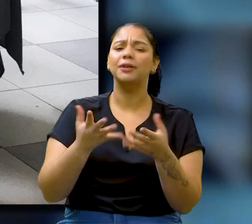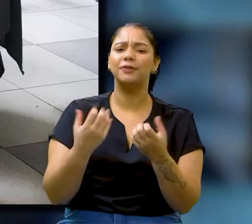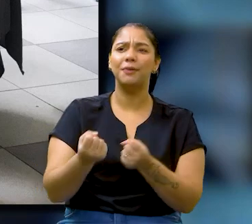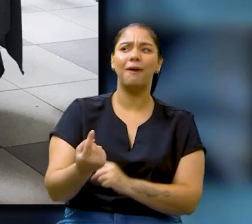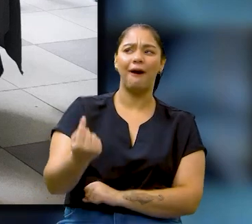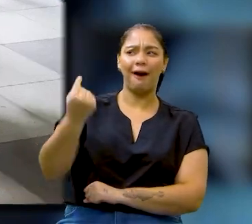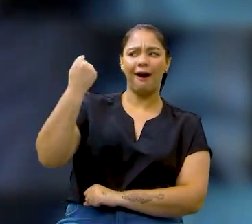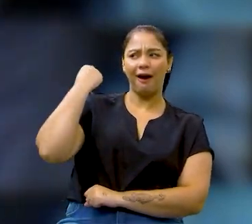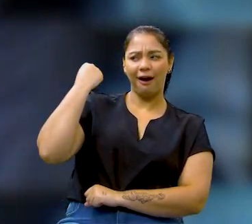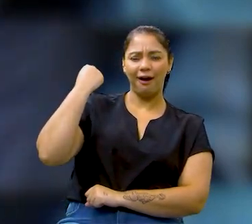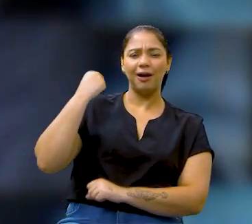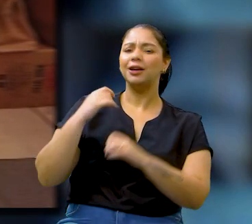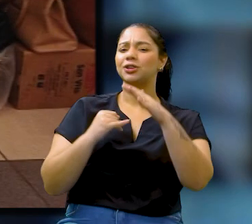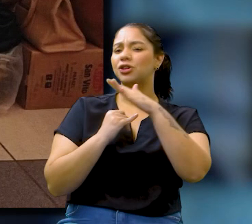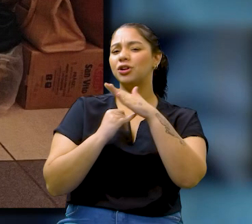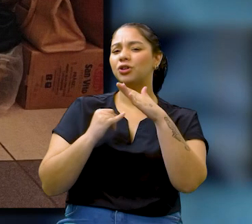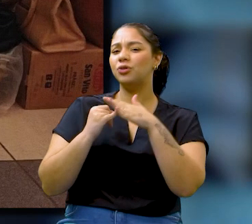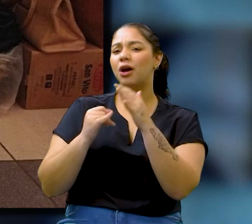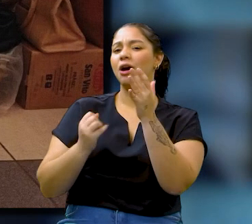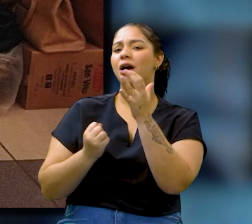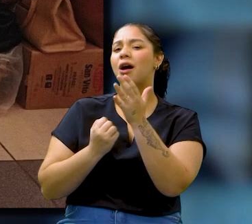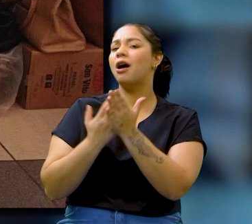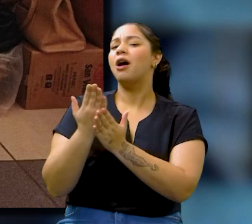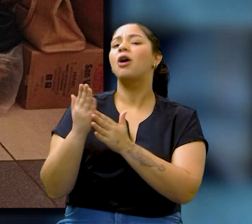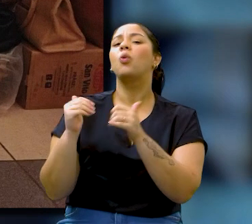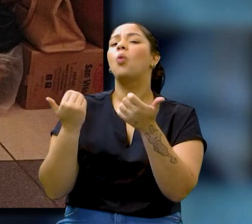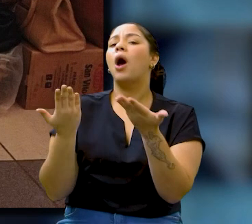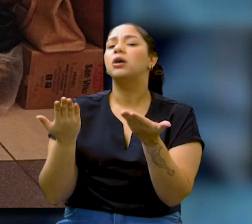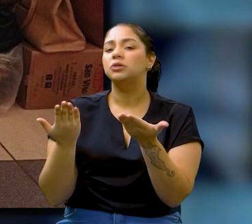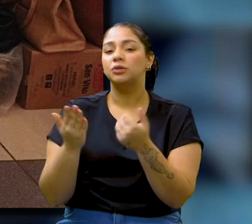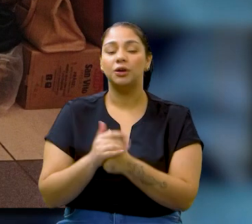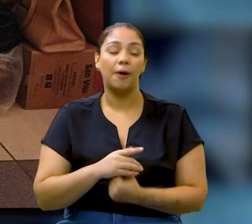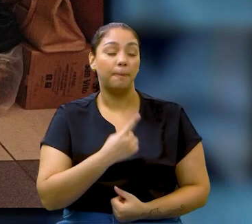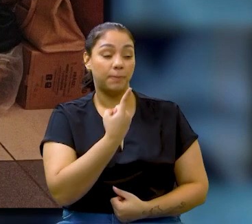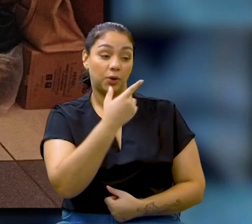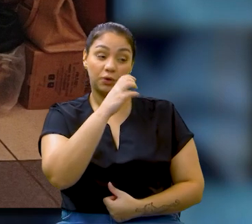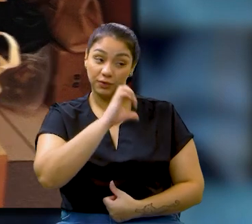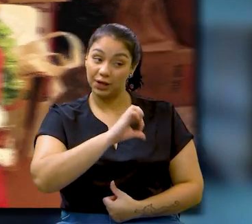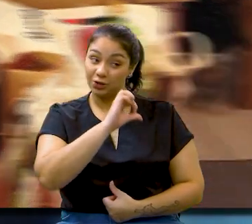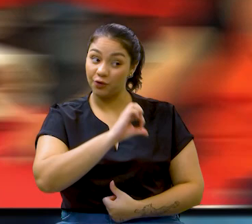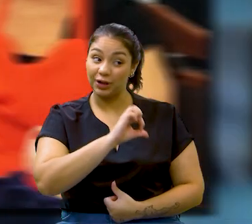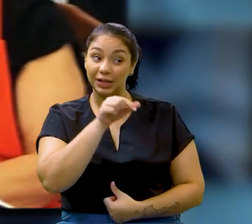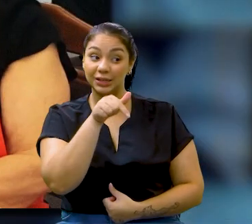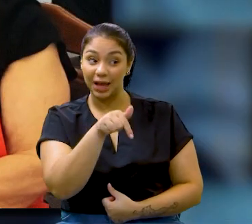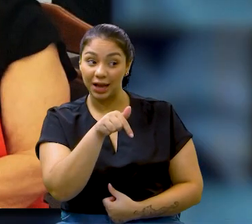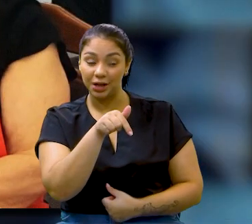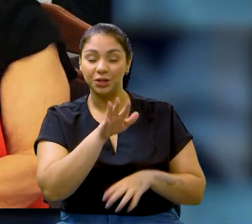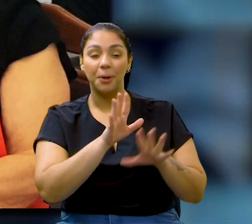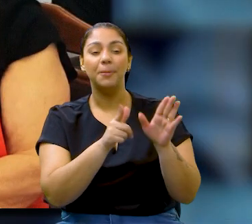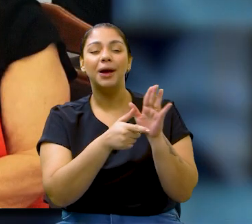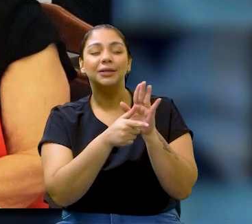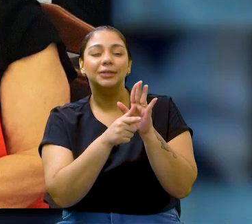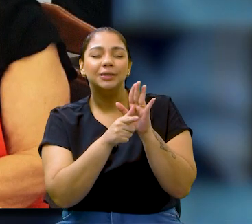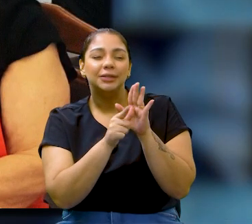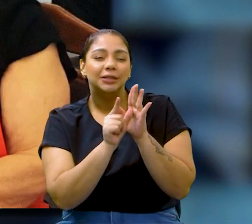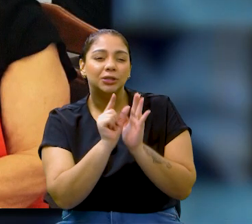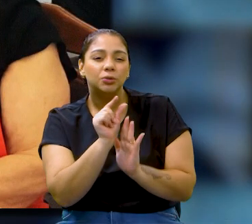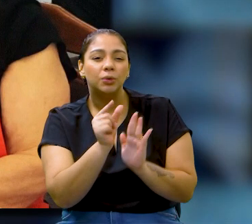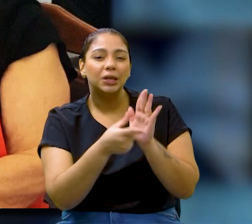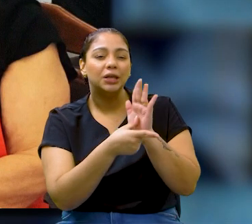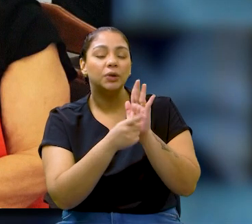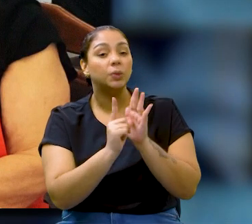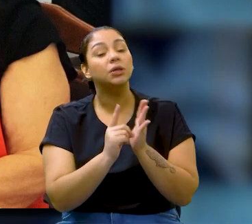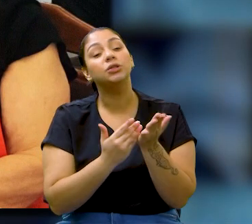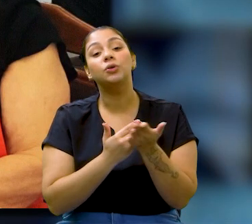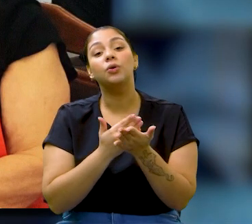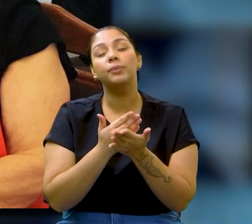ao passado. A entidade existe desde quando? Então, desde 1997, mas um pouquinho antes disso, ela